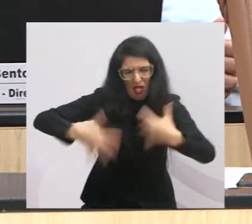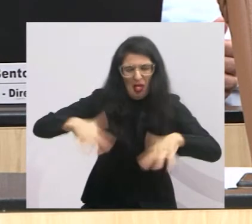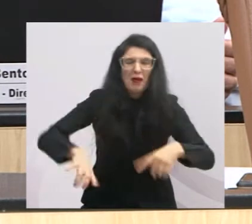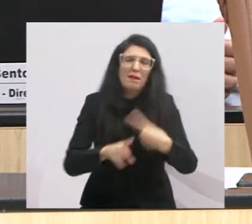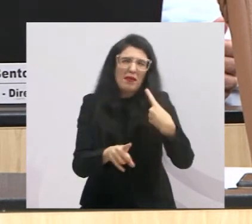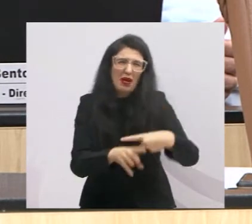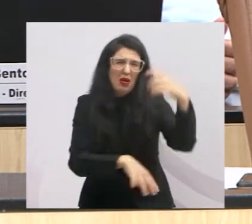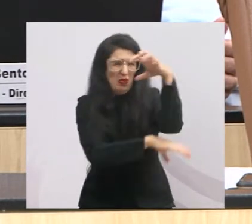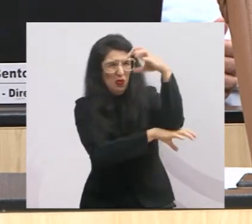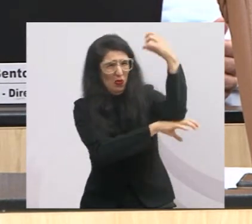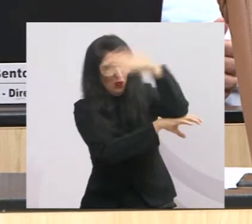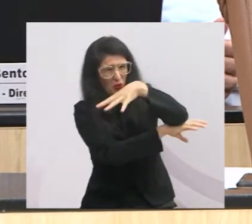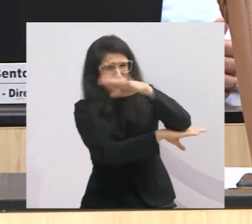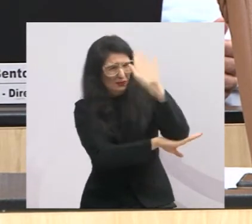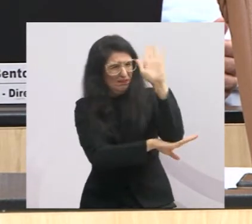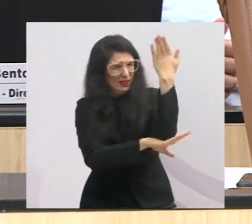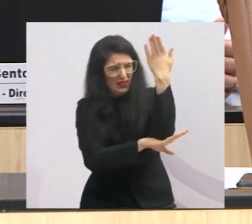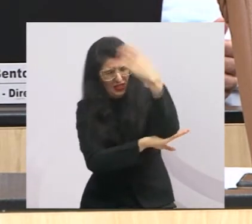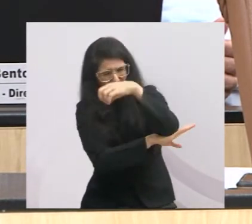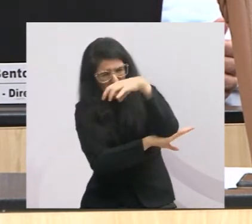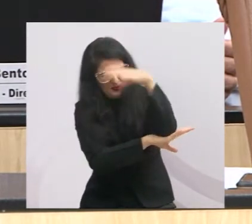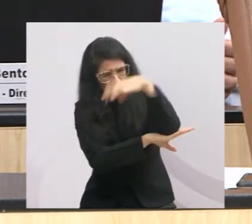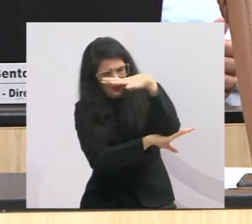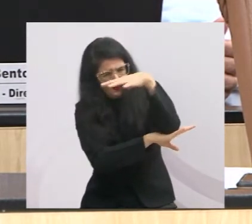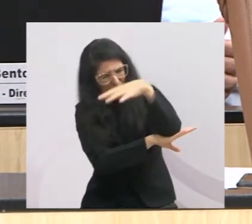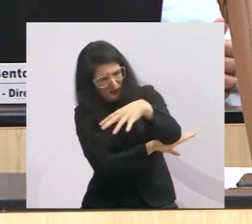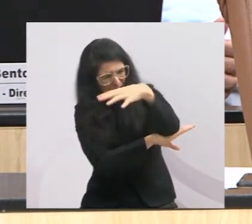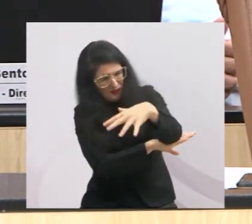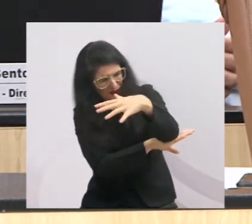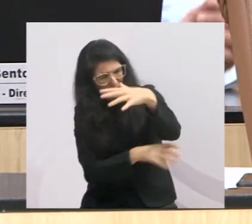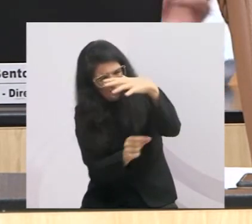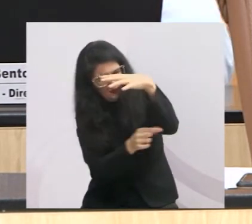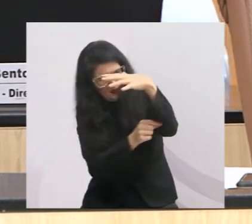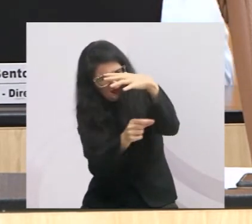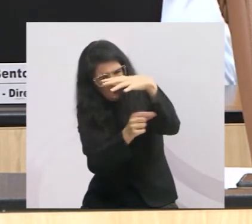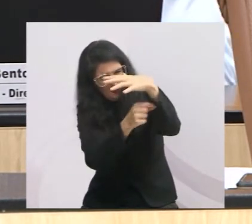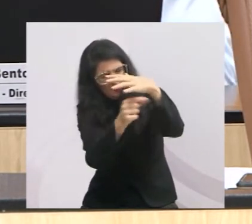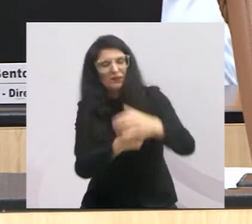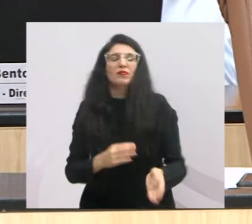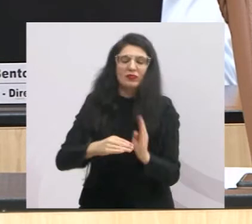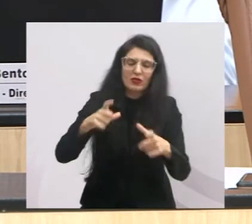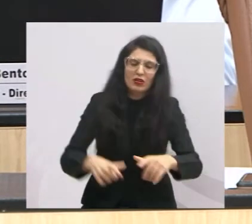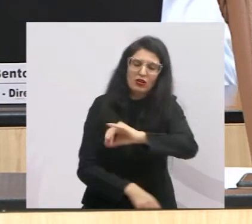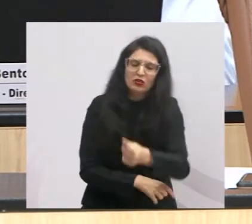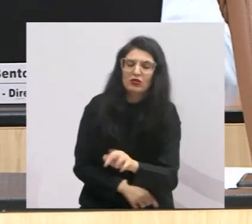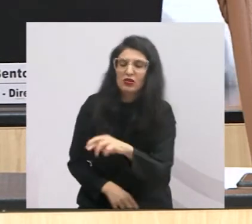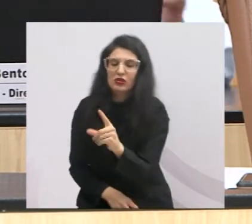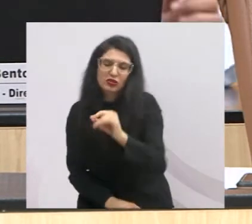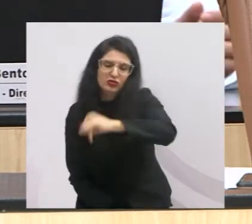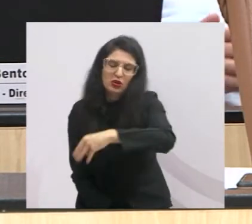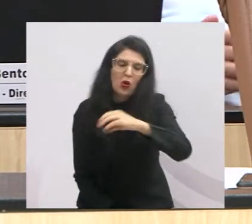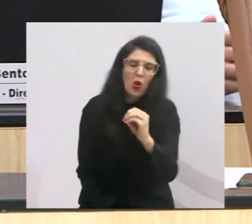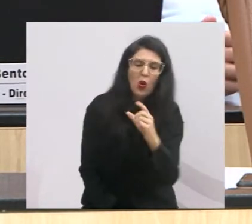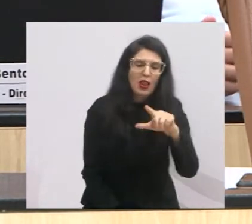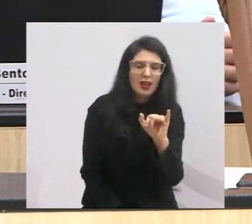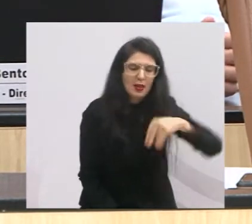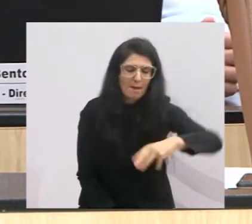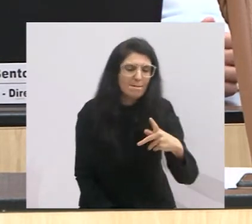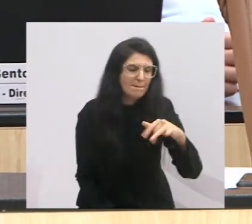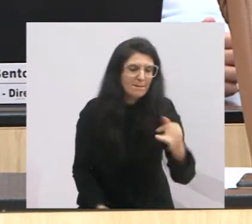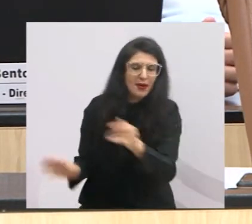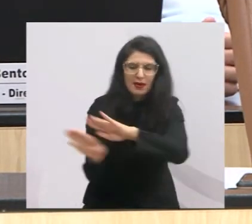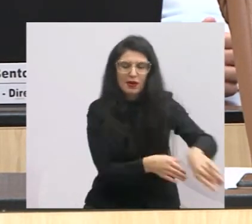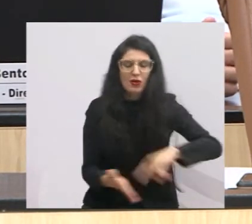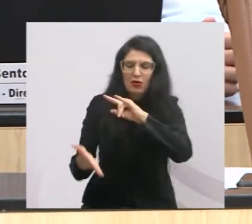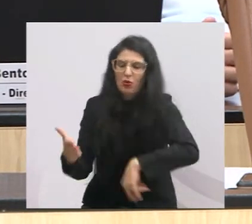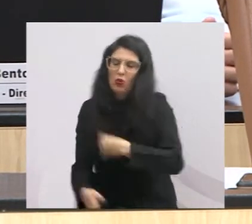se acende candeia e se coloca debaixo da cama, mas no velador, e dá luz a todos que estão